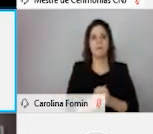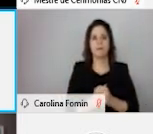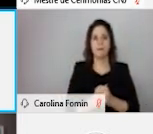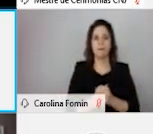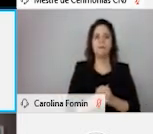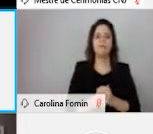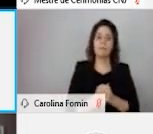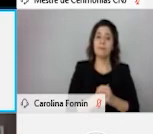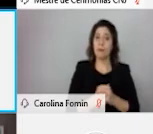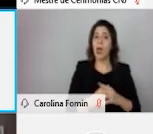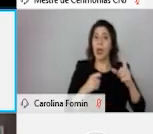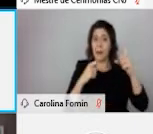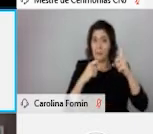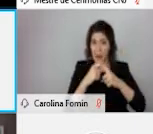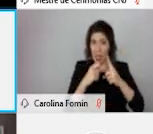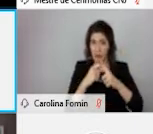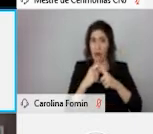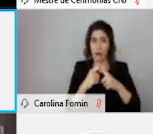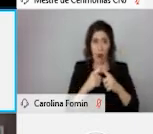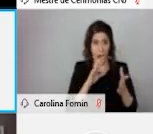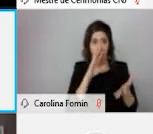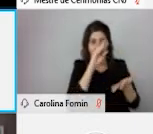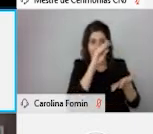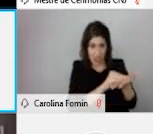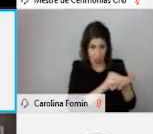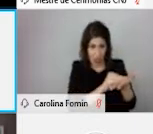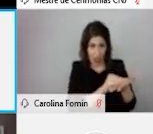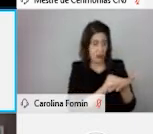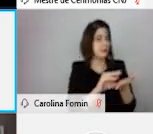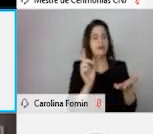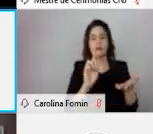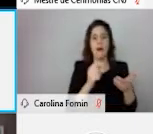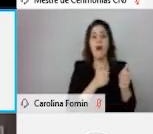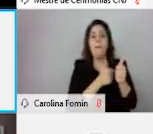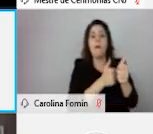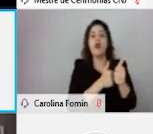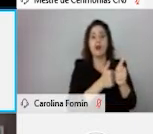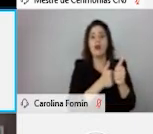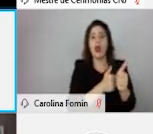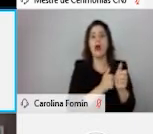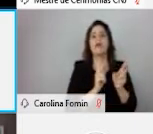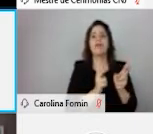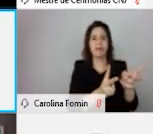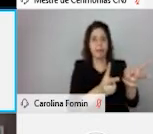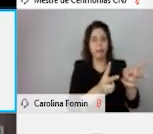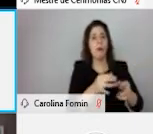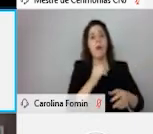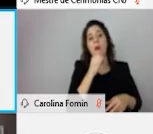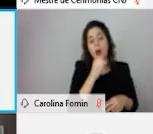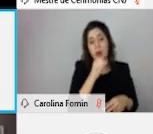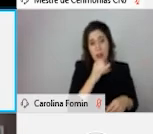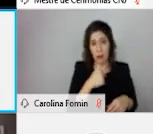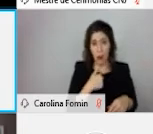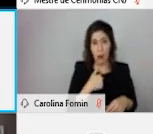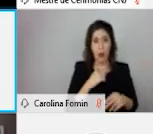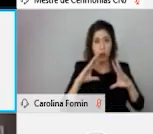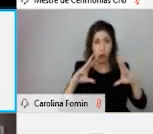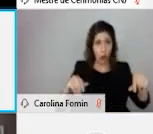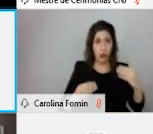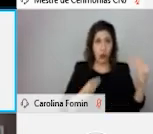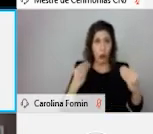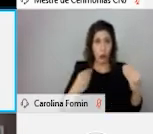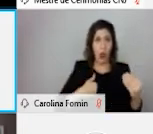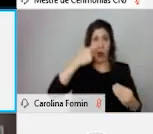consulta com o médico, eu sou monitorado continuamente. Então, todas as minhas condições passíveis de serem monitoradas e de